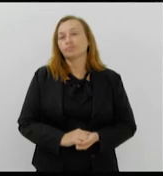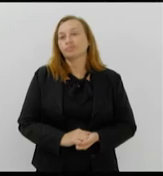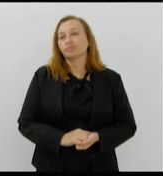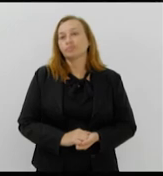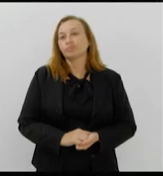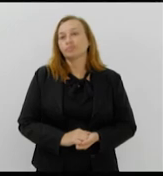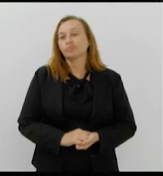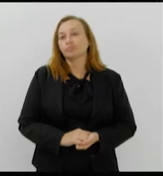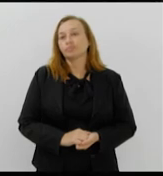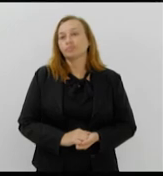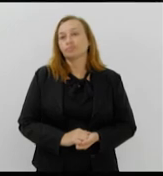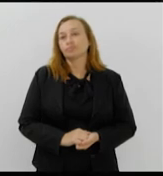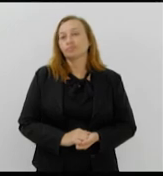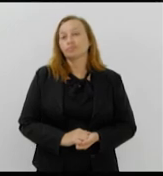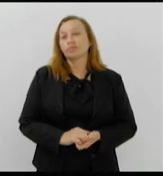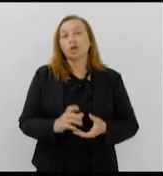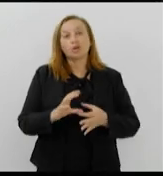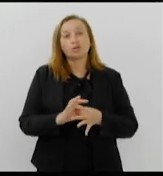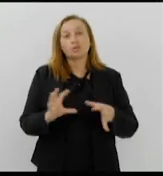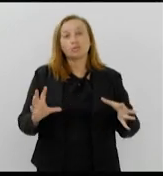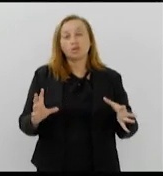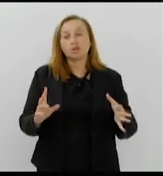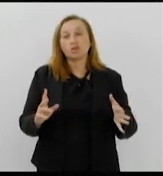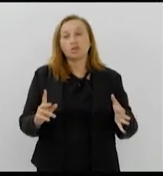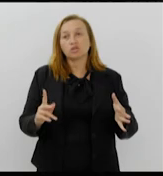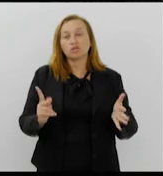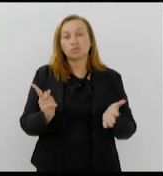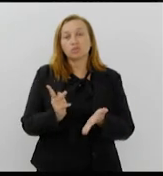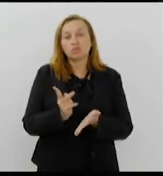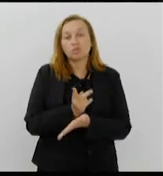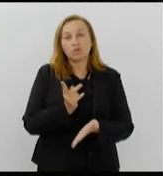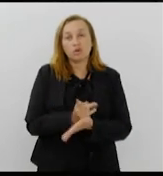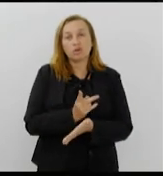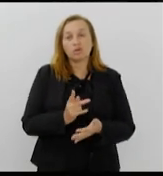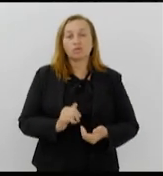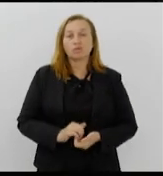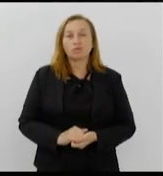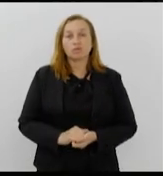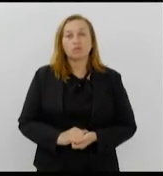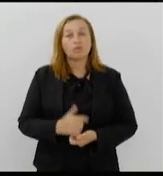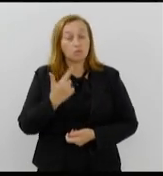de demandas como vem ocorrendo ano a ano.